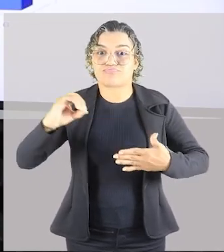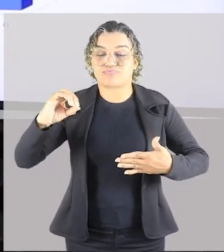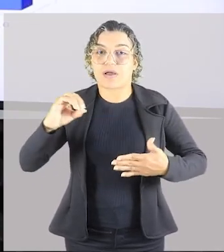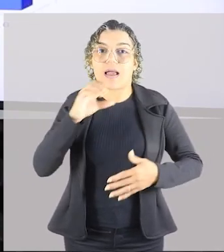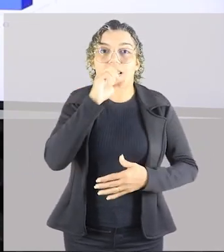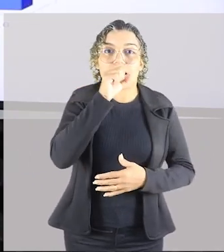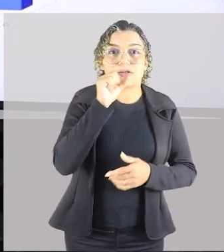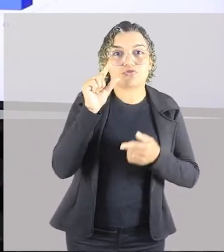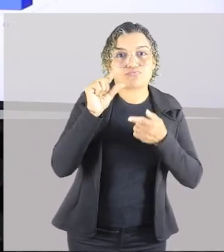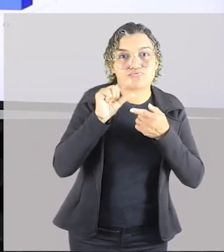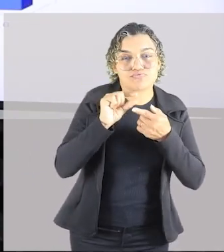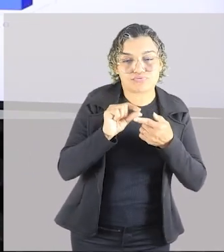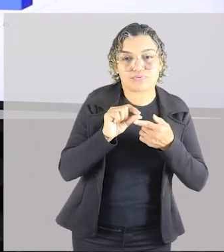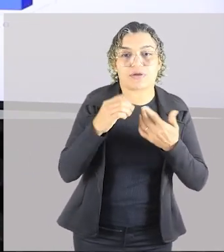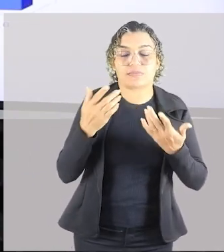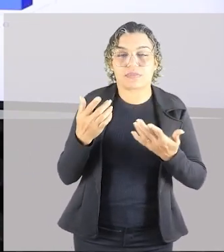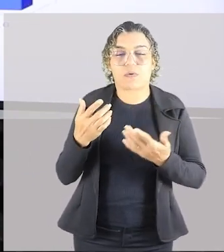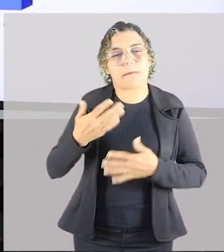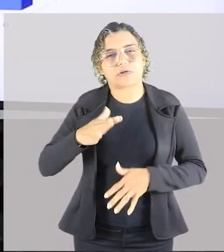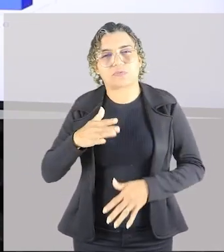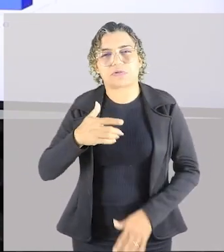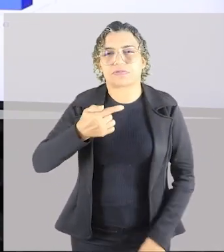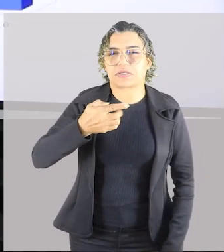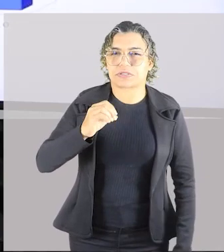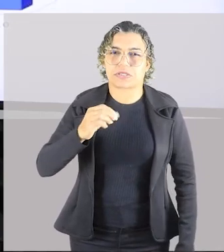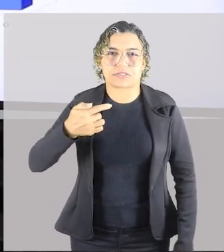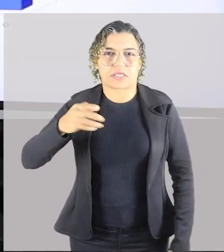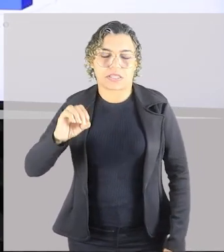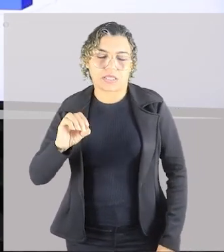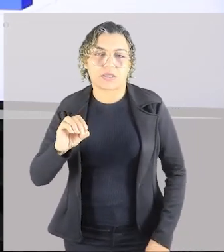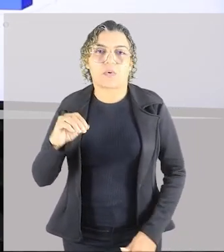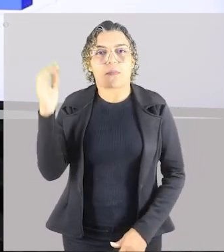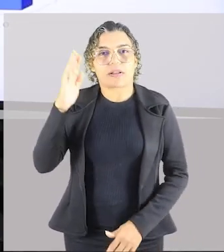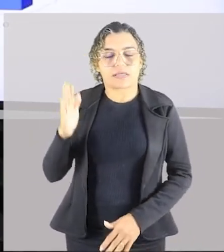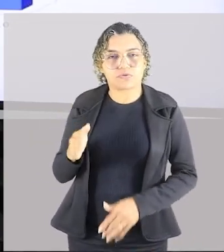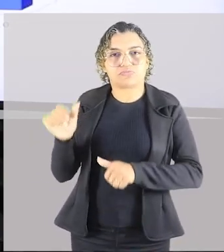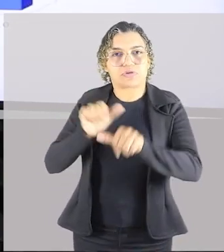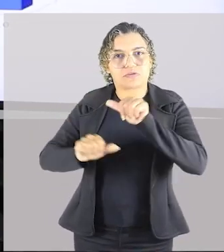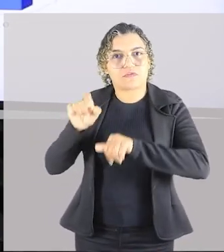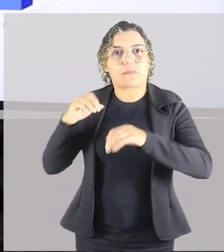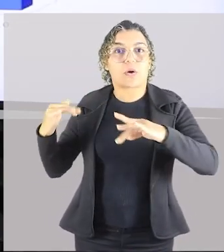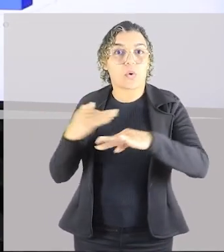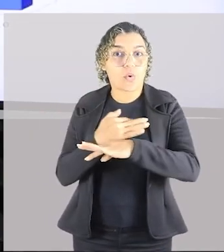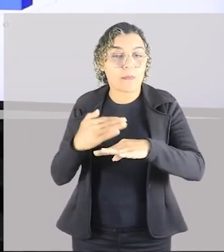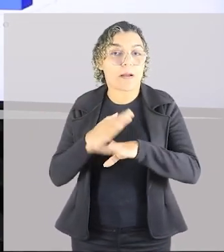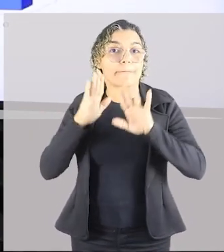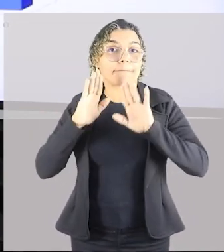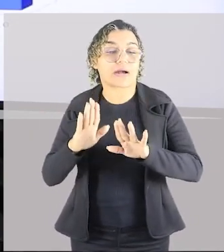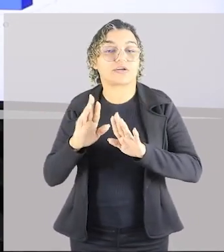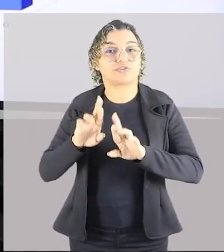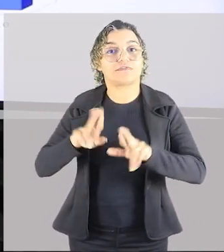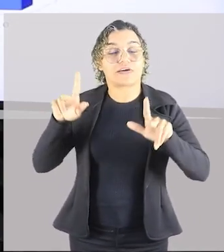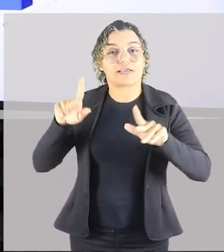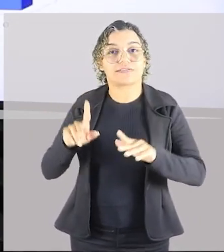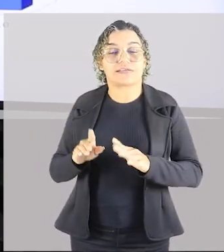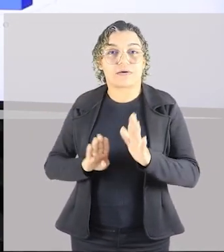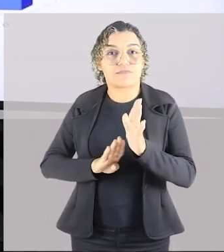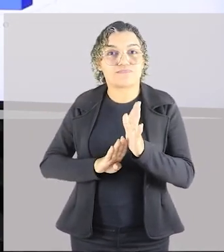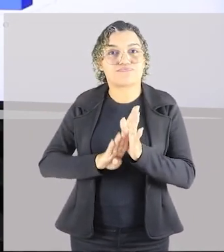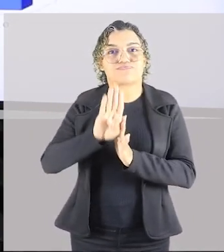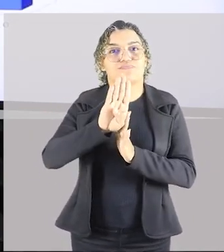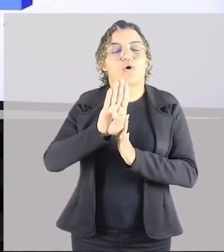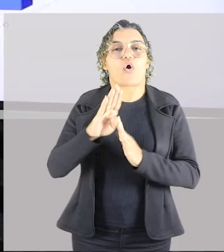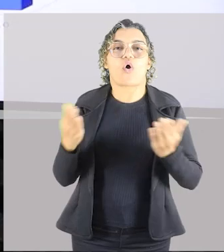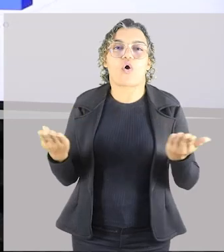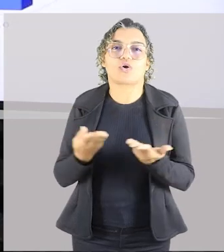entre meados de 60 e 70 que o Brasil se torna um país urbano. E essa diferença só tende a aumentar, galerinha, tá? Hoje,